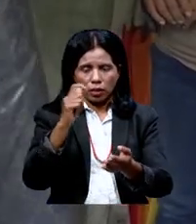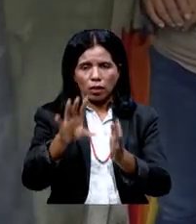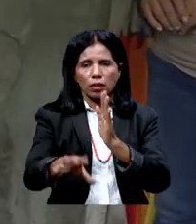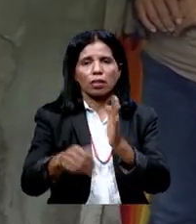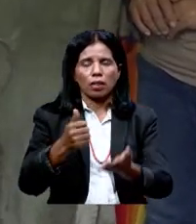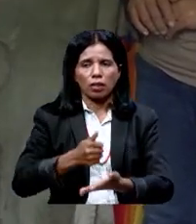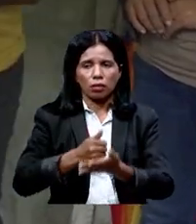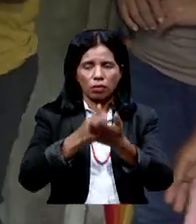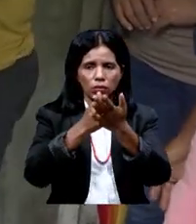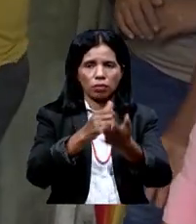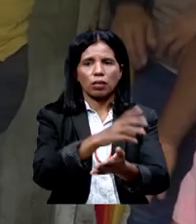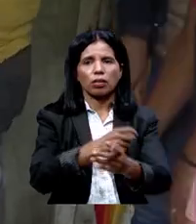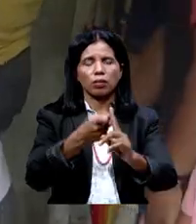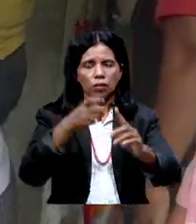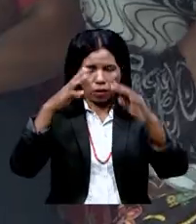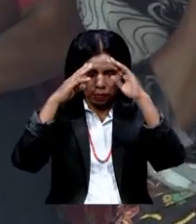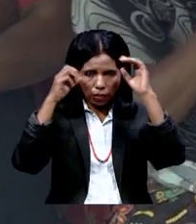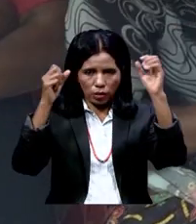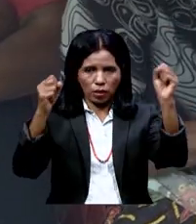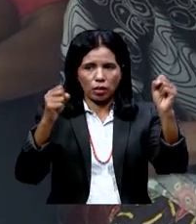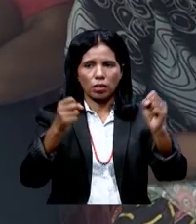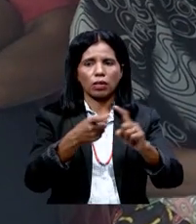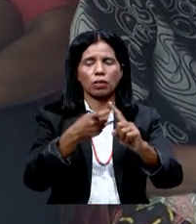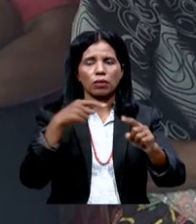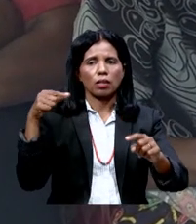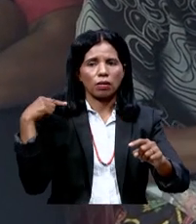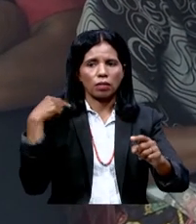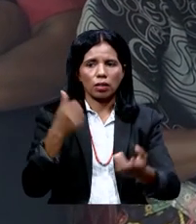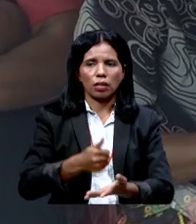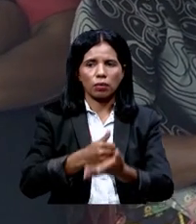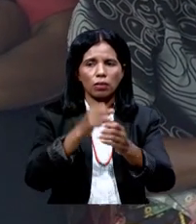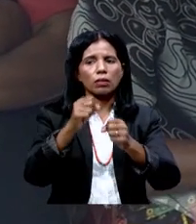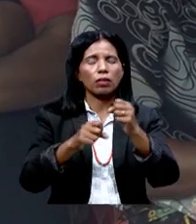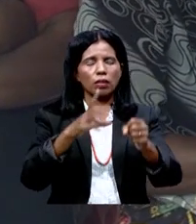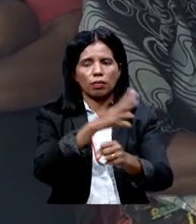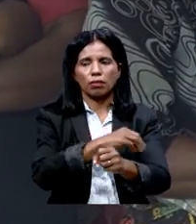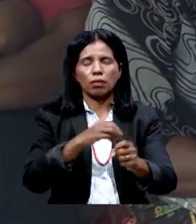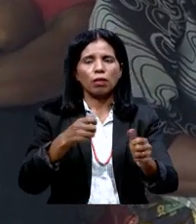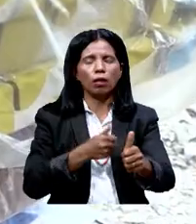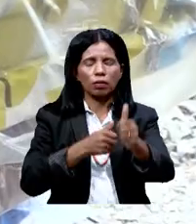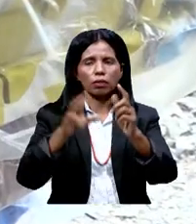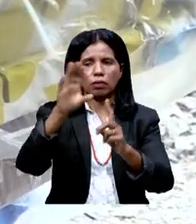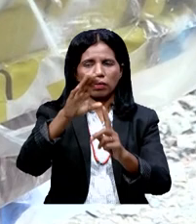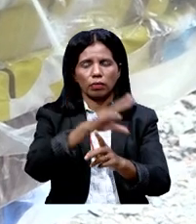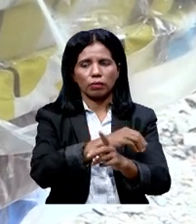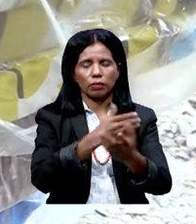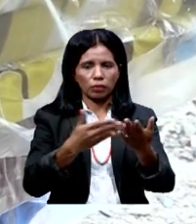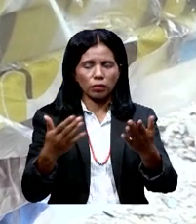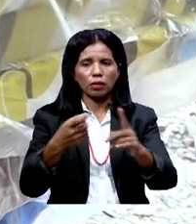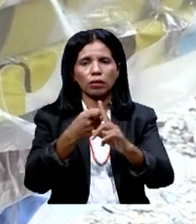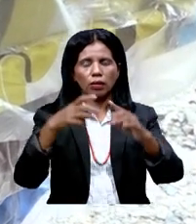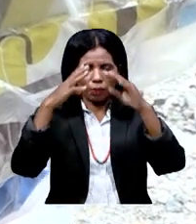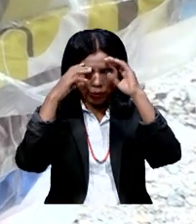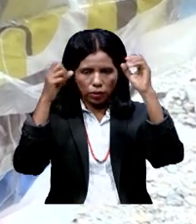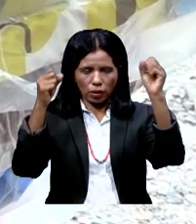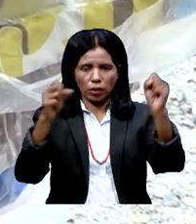apoio à necessidade básica russa presidência república, li russa gabinete apoio à sociedade civil, turse eficácia civil, necessidade básica russa presidência